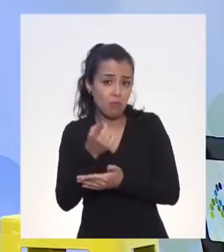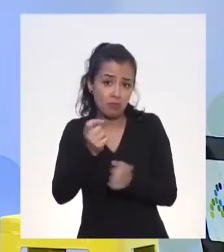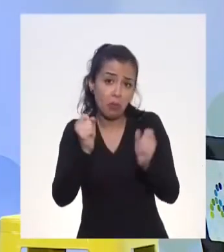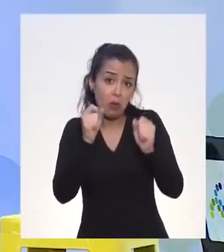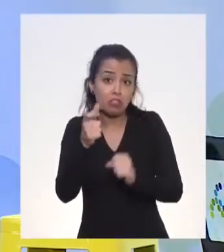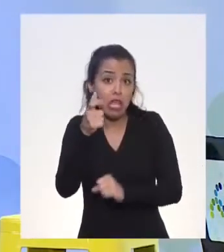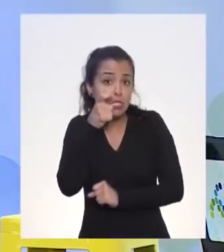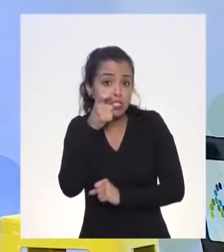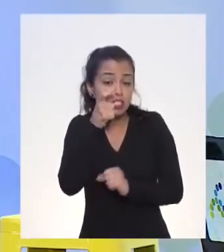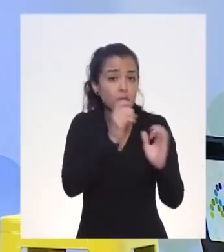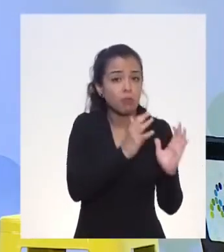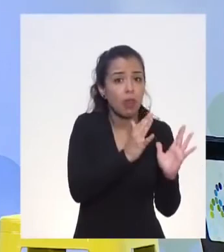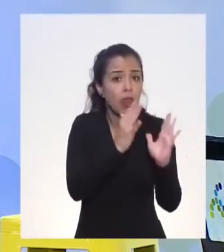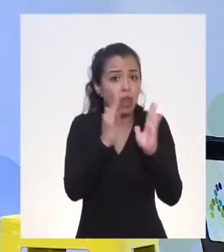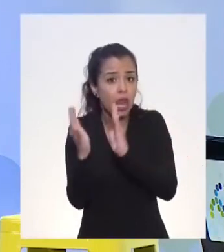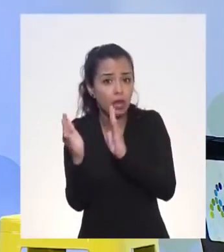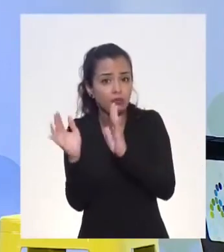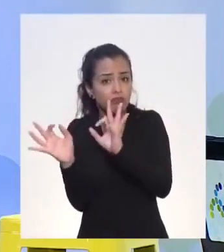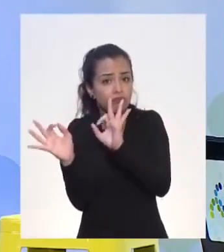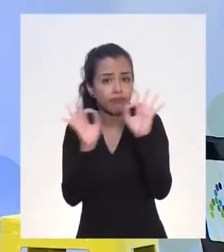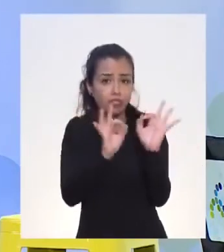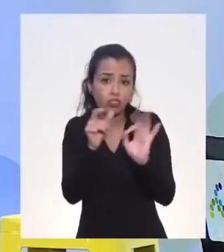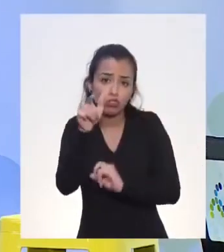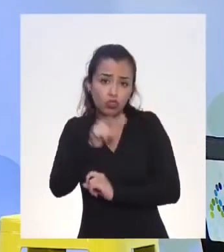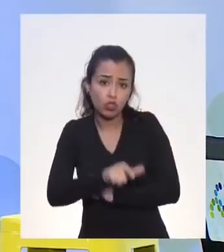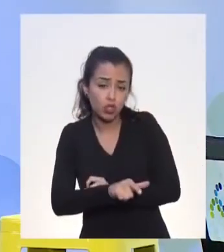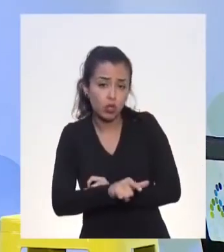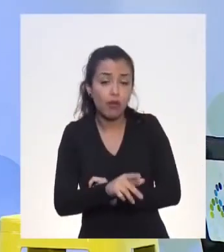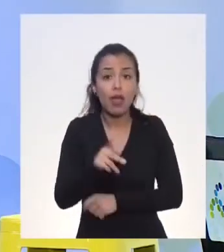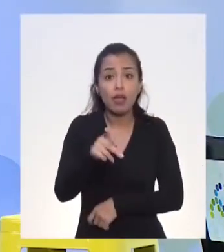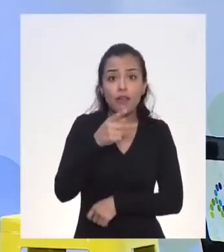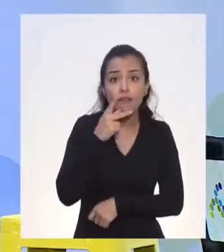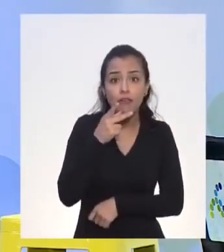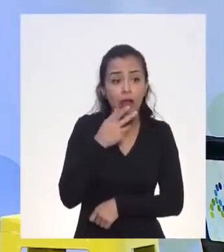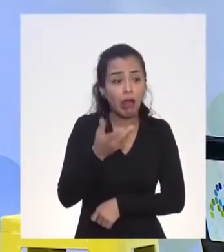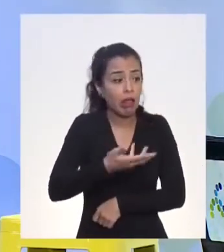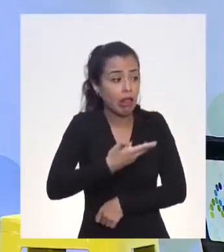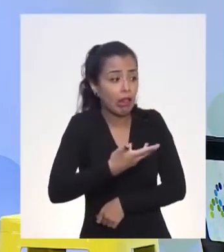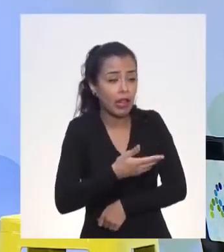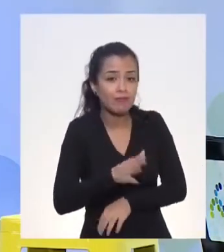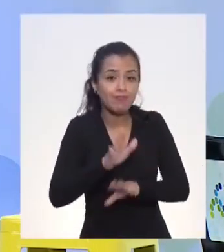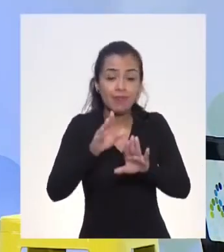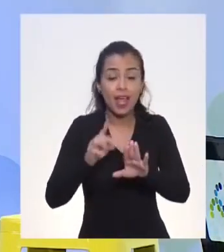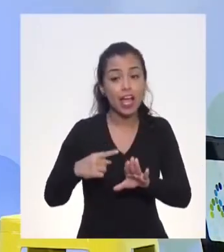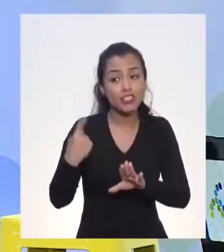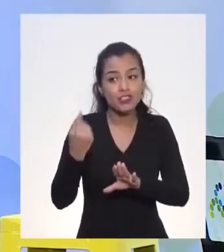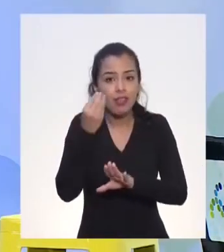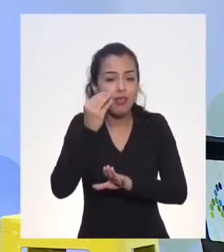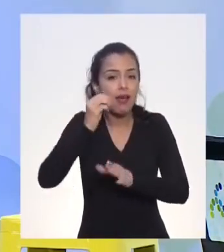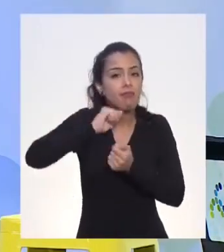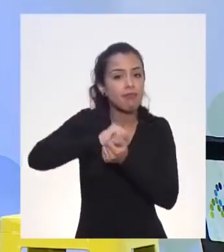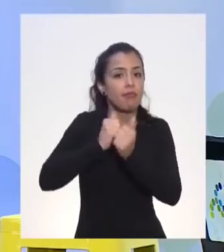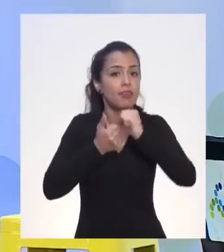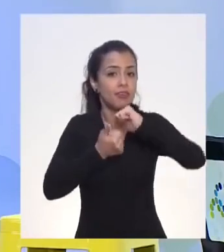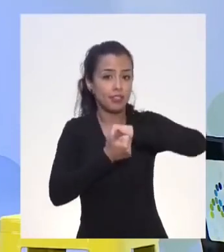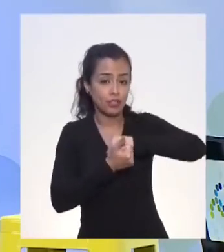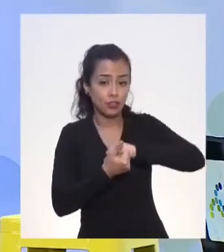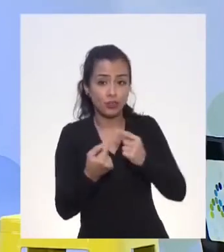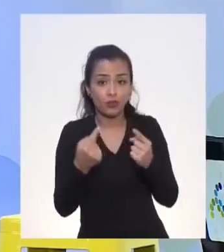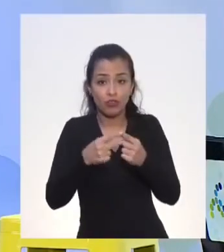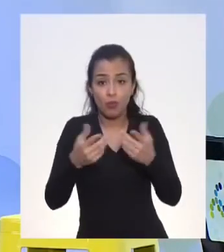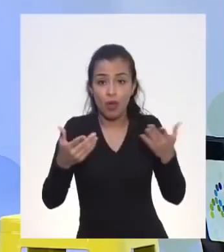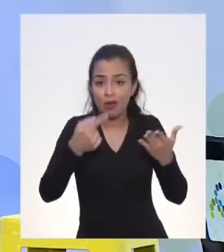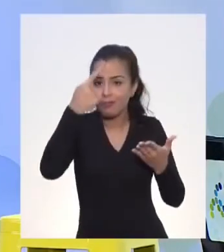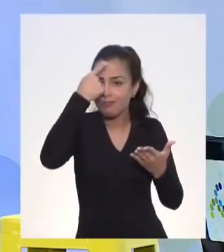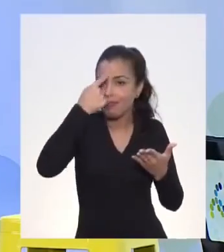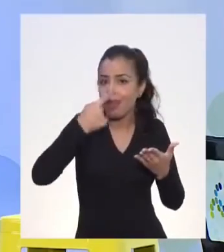novamente. A questão, né, o professor Osmar está correndo e tal, a gente está se adaptando a esse modelo de 30 minutos,